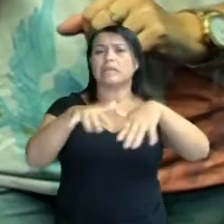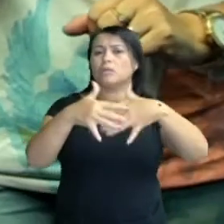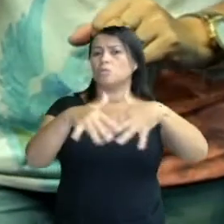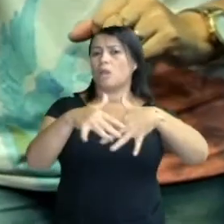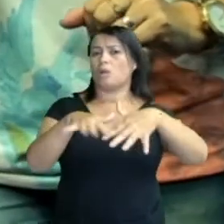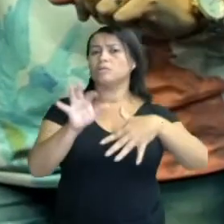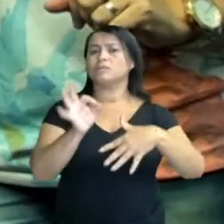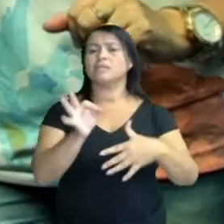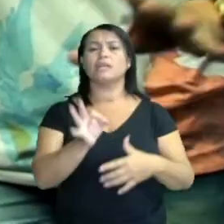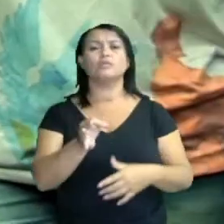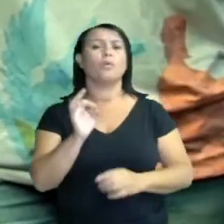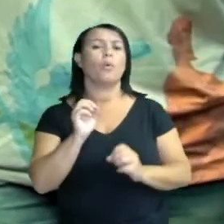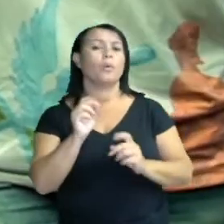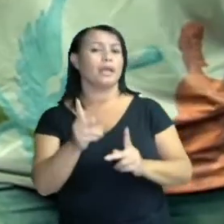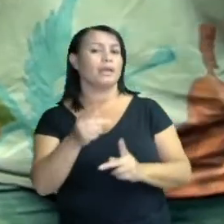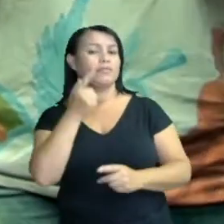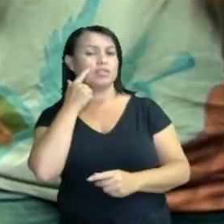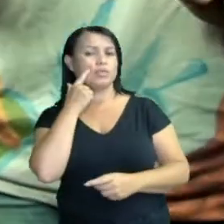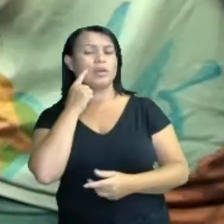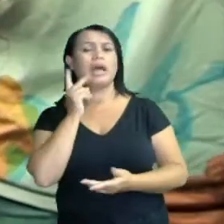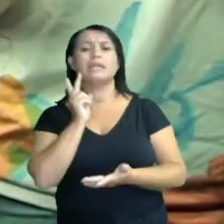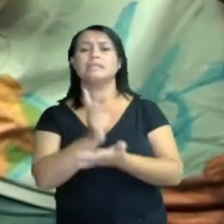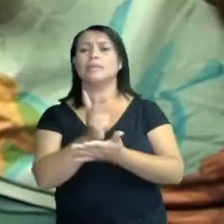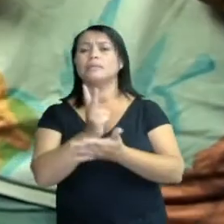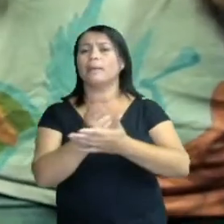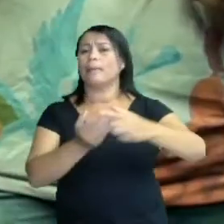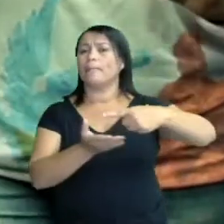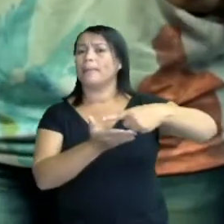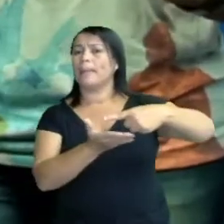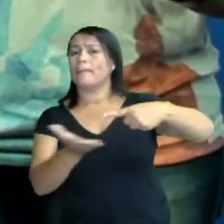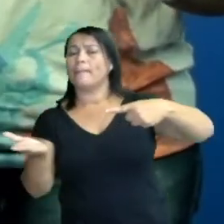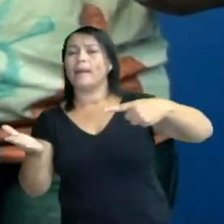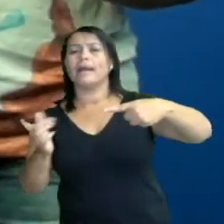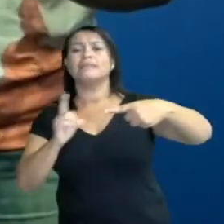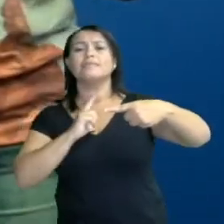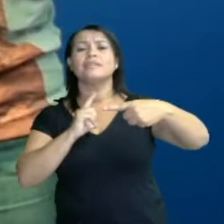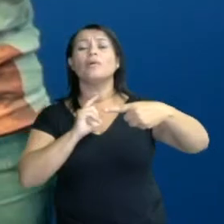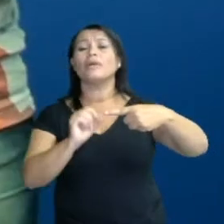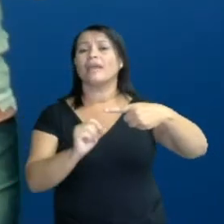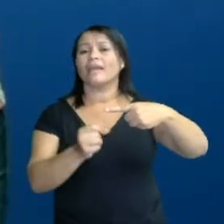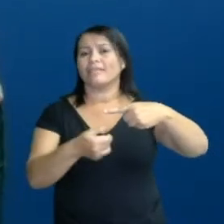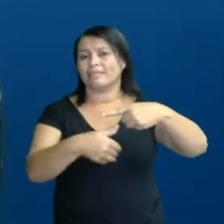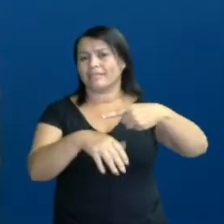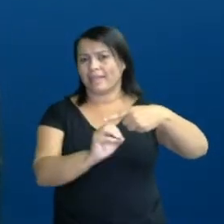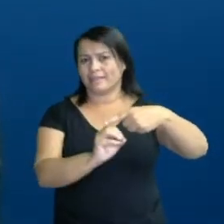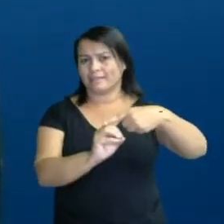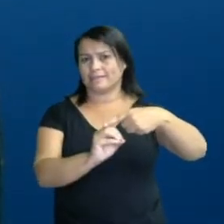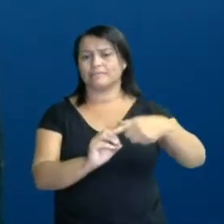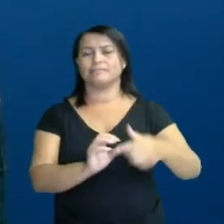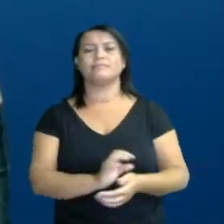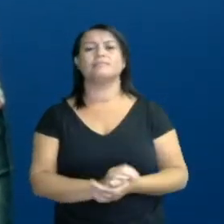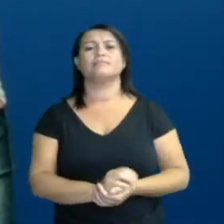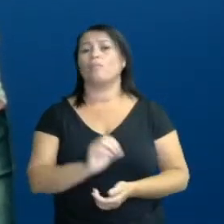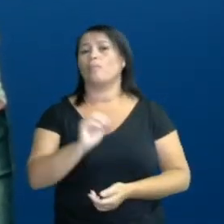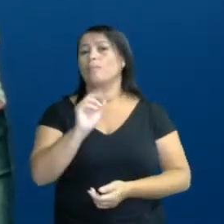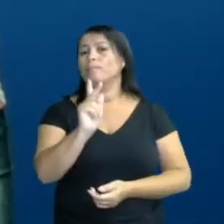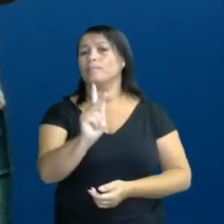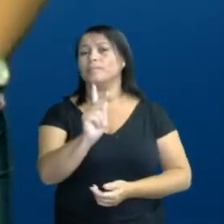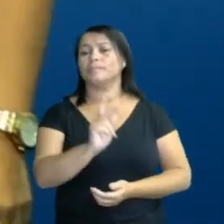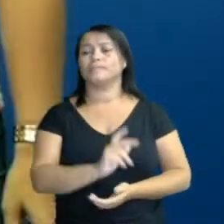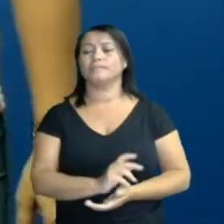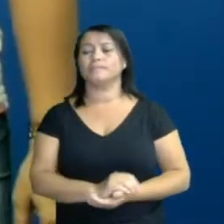tá certo? Ok? Então, sempre a minha base vai ter que ser com expoente na base 10. Tá